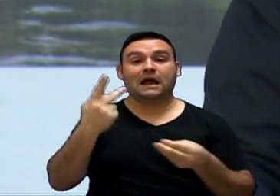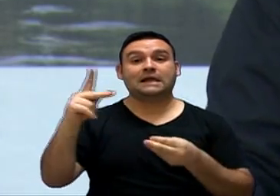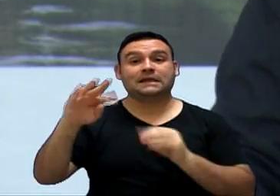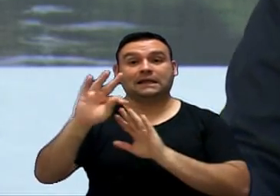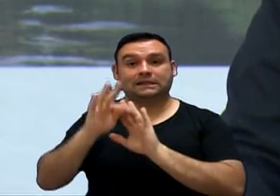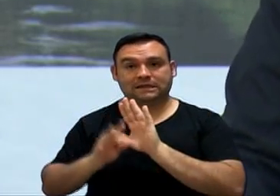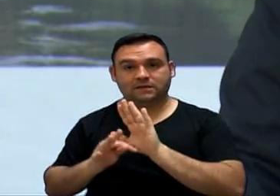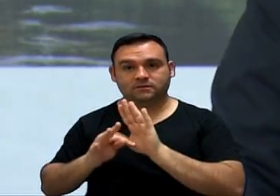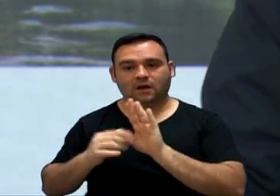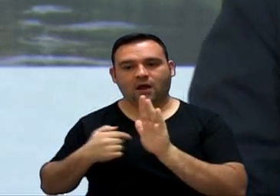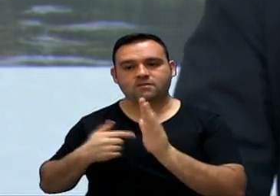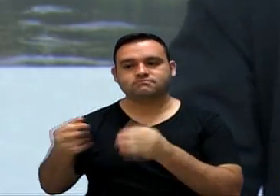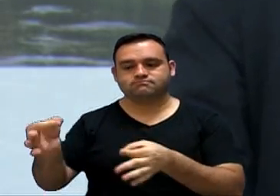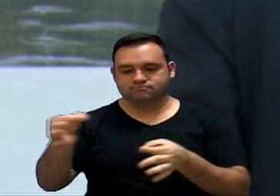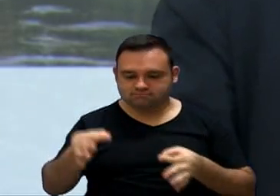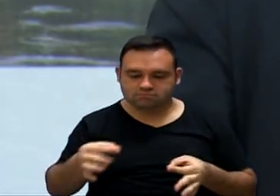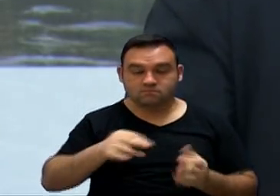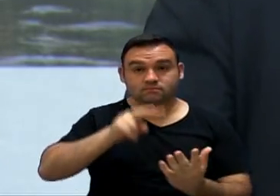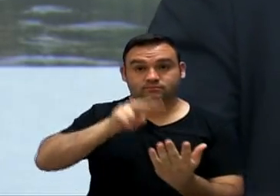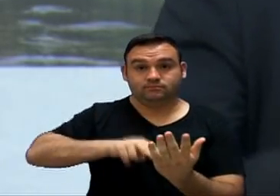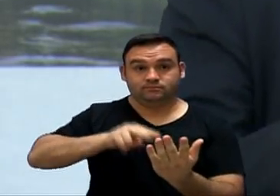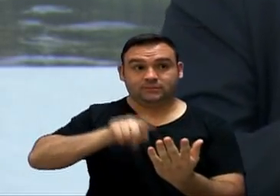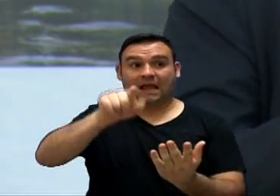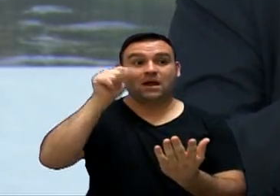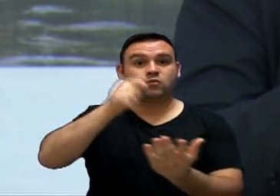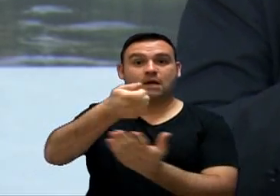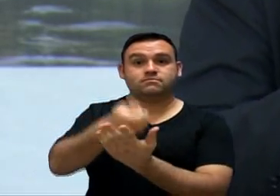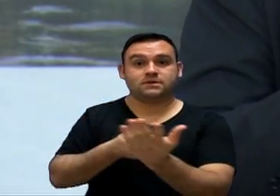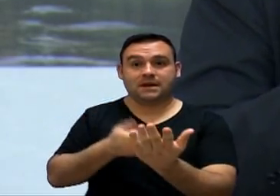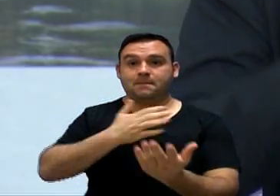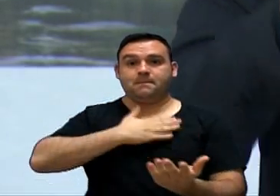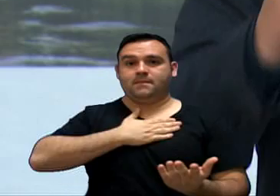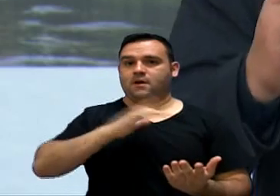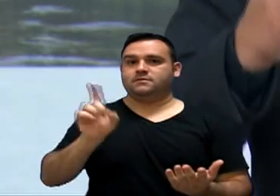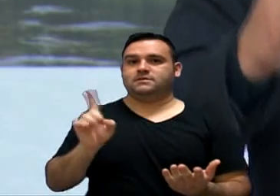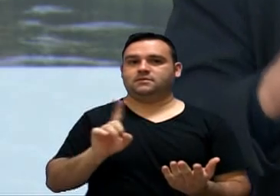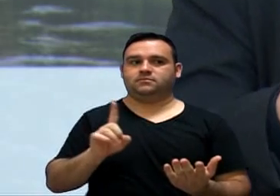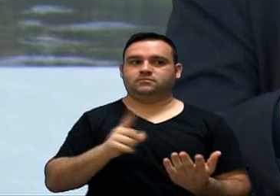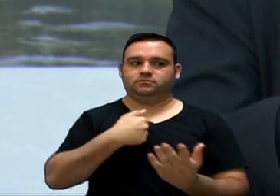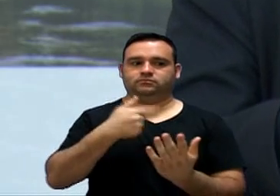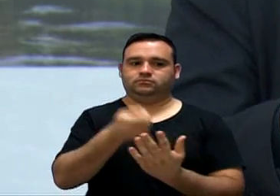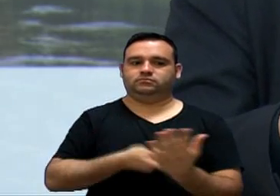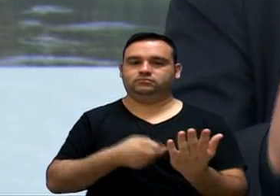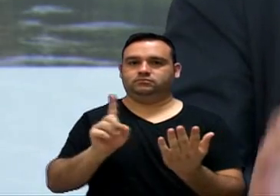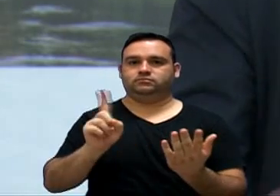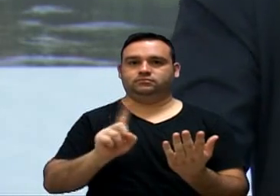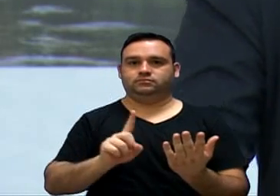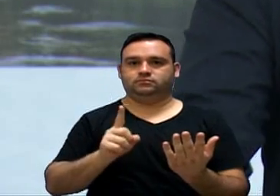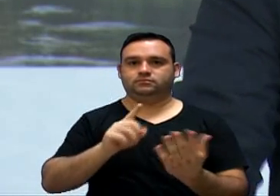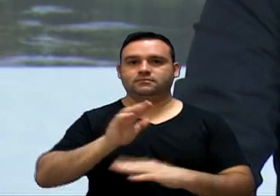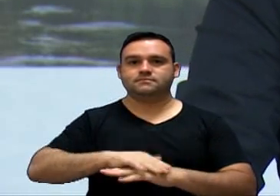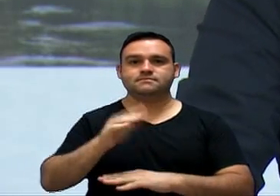eu vou fazer a leitura do texto dela, tá? Então, não é meu, não foi eu que escrevi, deixando bem claro isso.